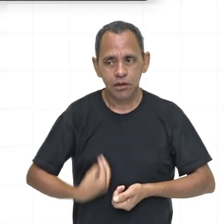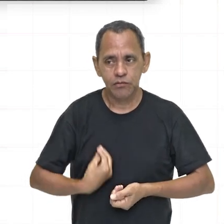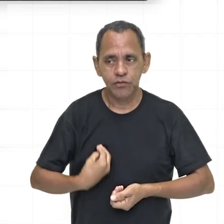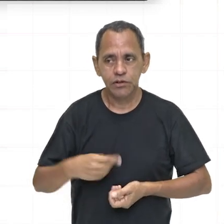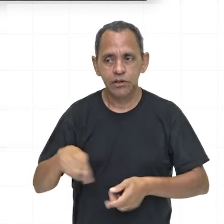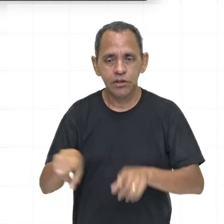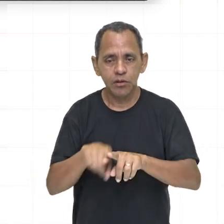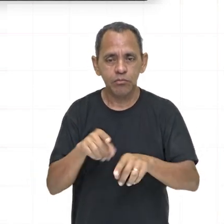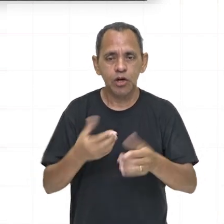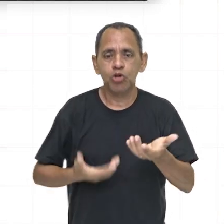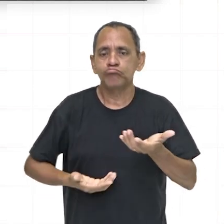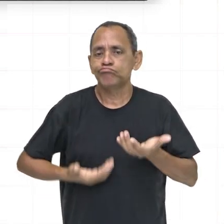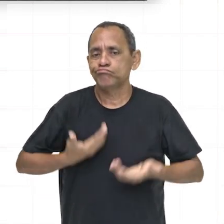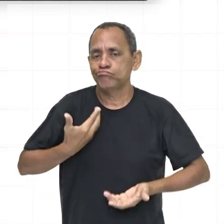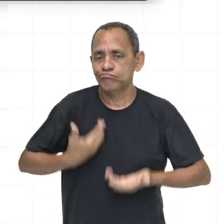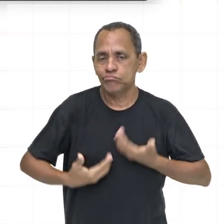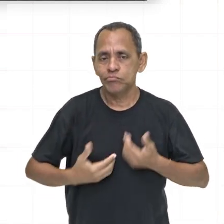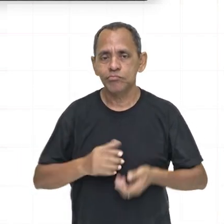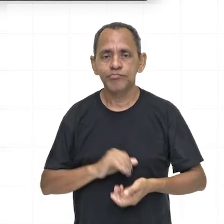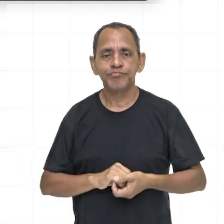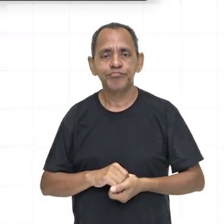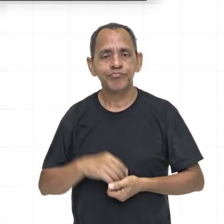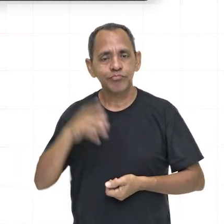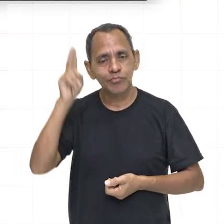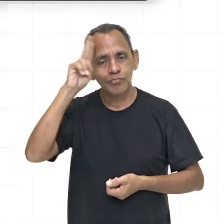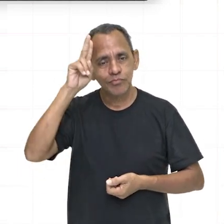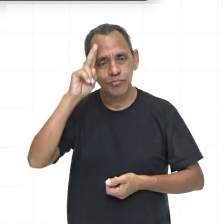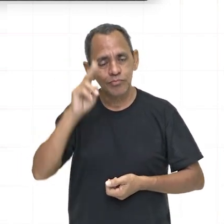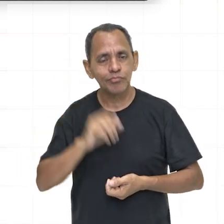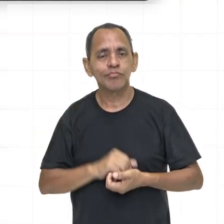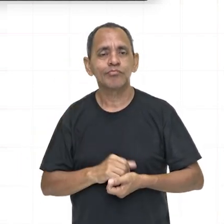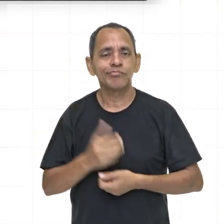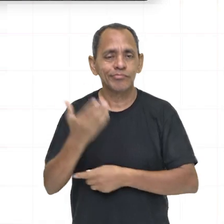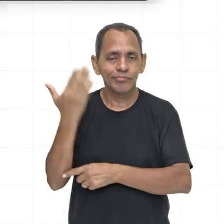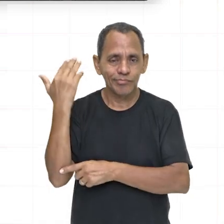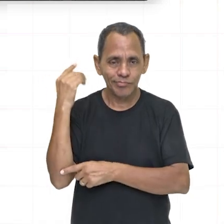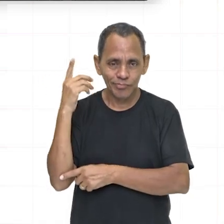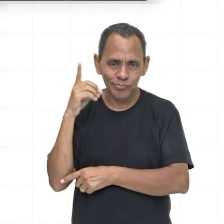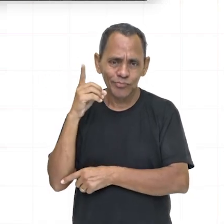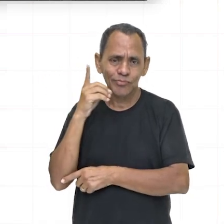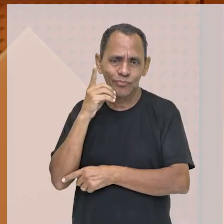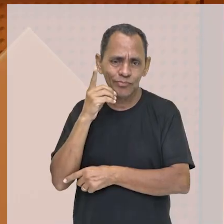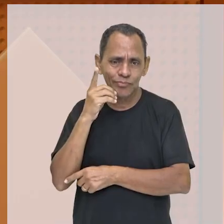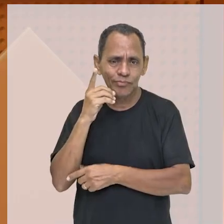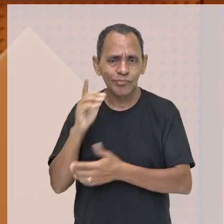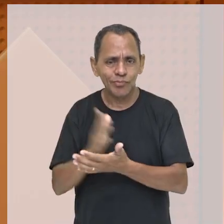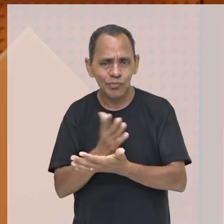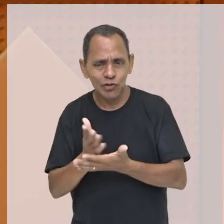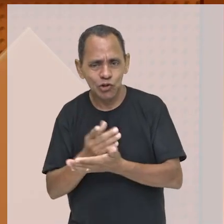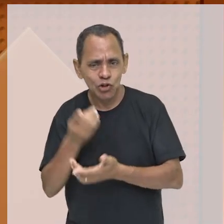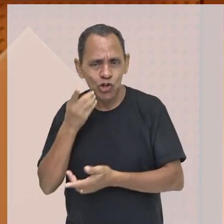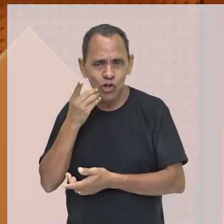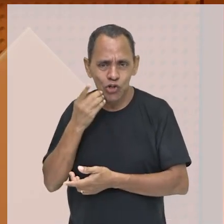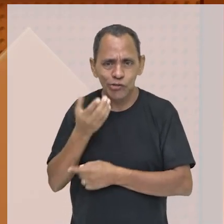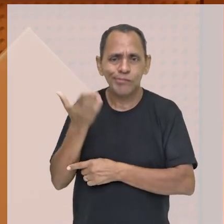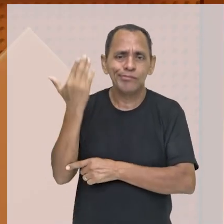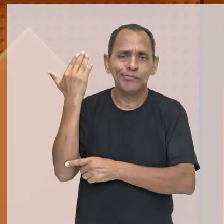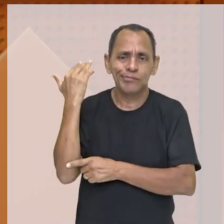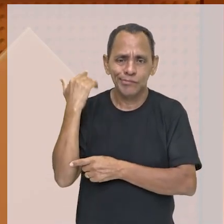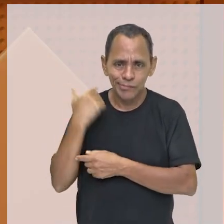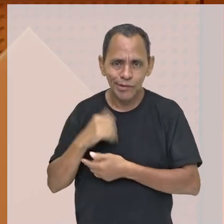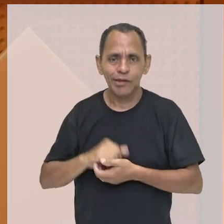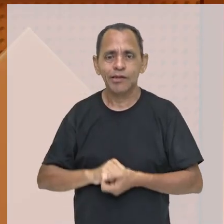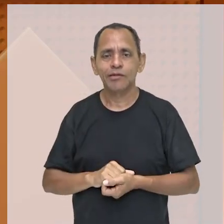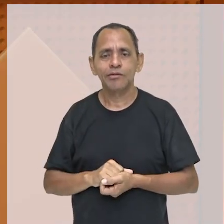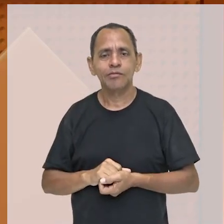ok? Dias atrás eu estava acompanhando uma discussão entre pessoas que estudam essas filosofias orientais,